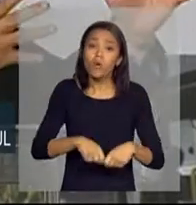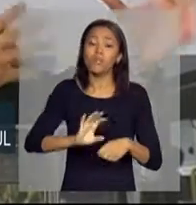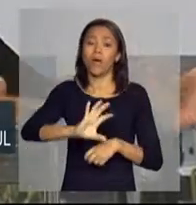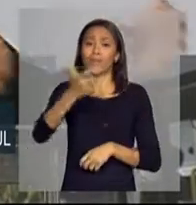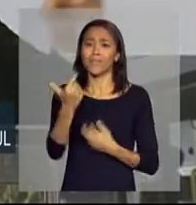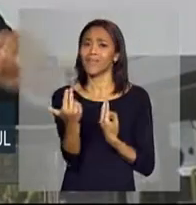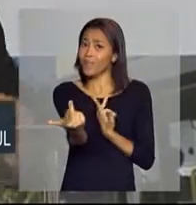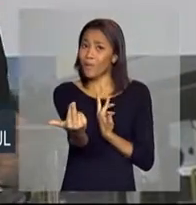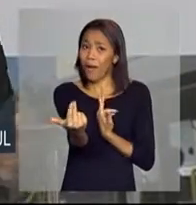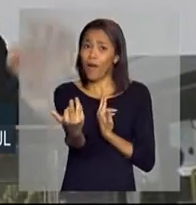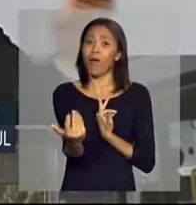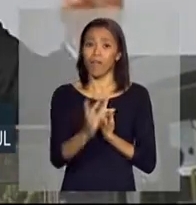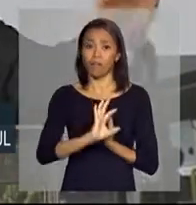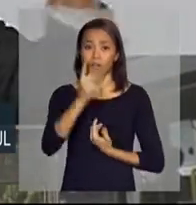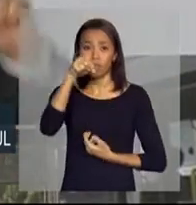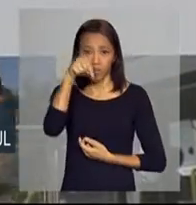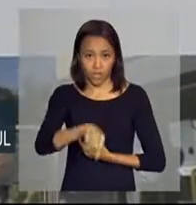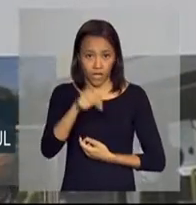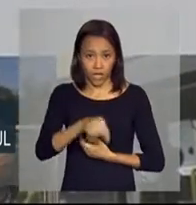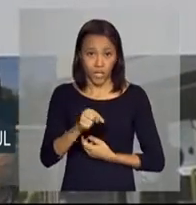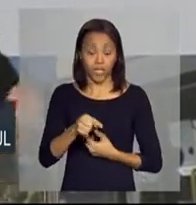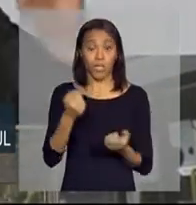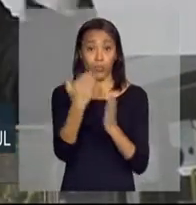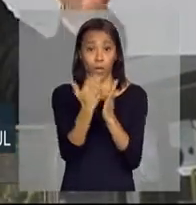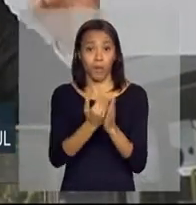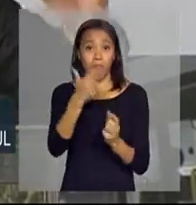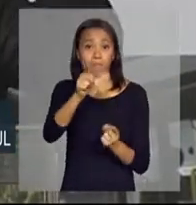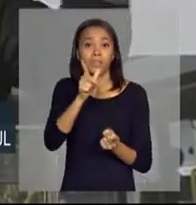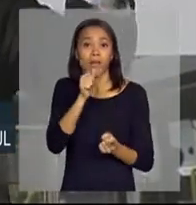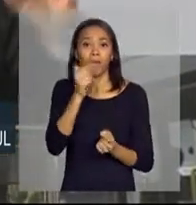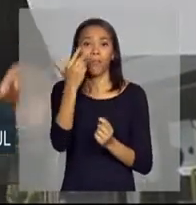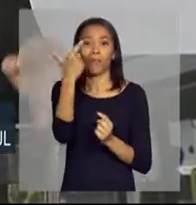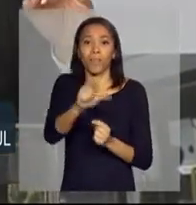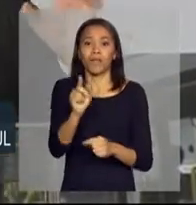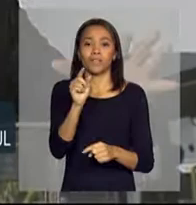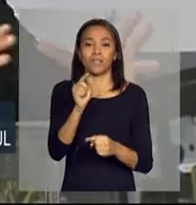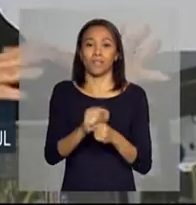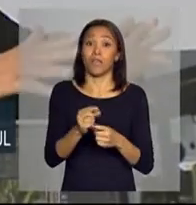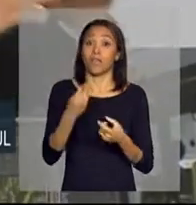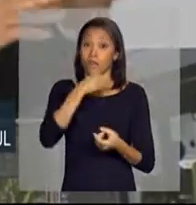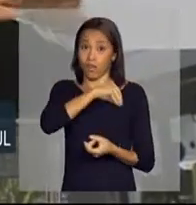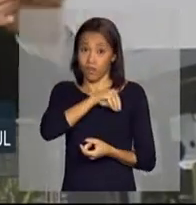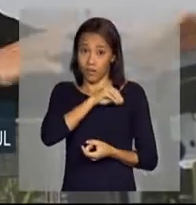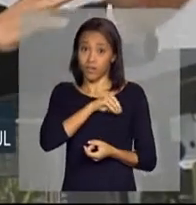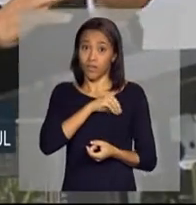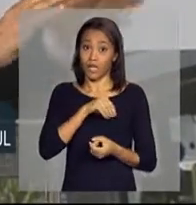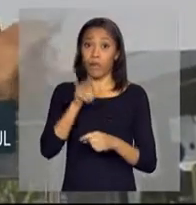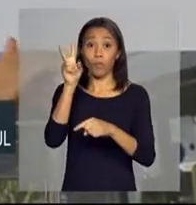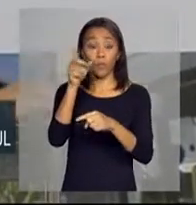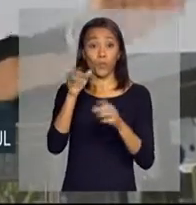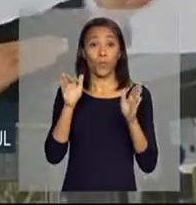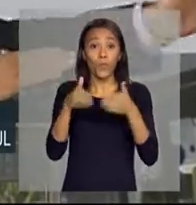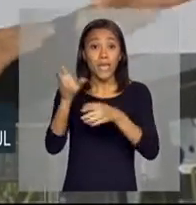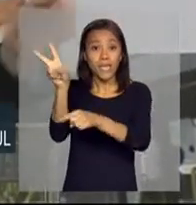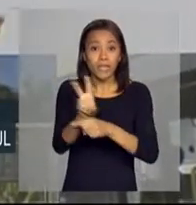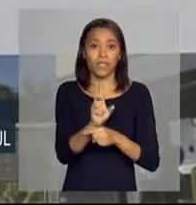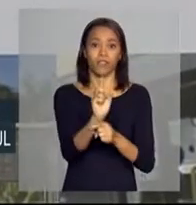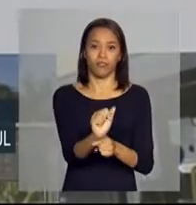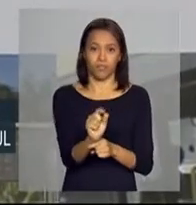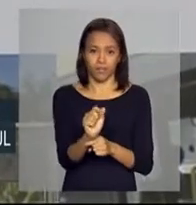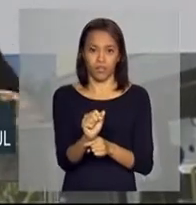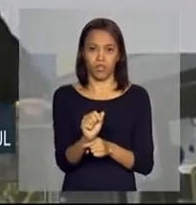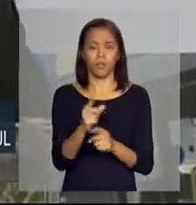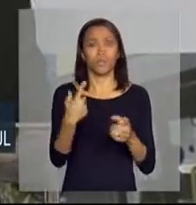algo semelhante como aqui no Mais Água, Mais Renda, que é as linhas de créditos federais, vitaminadas, digamos assim, também